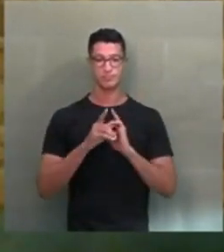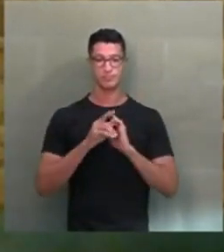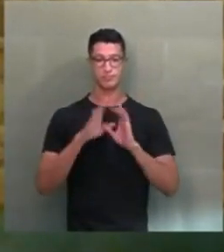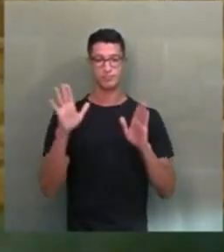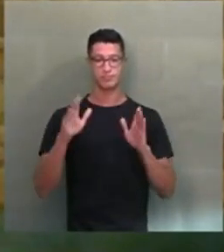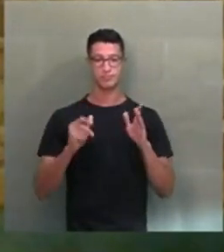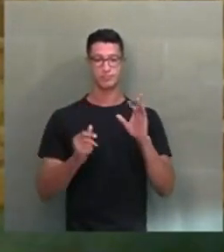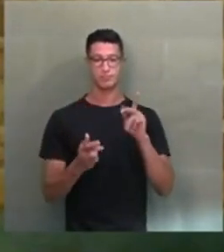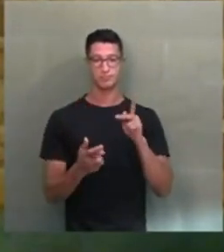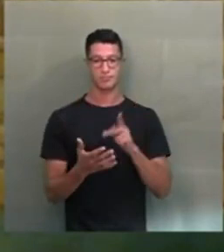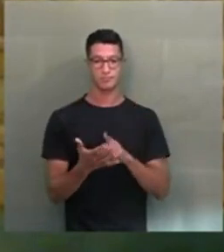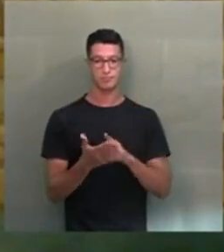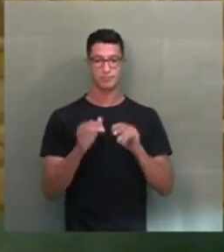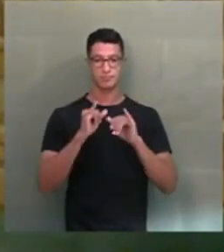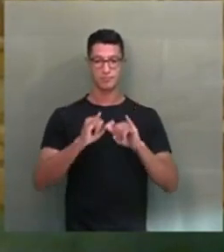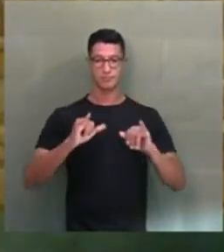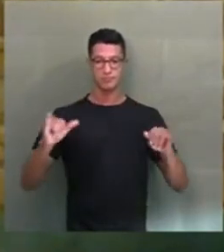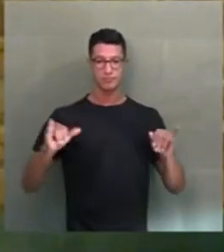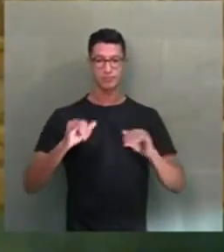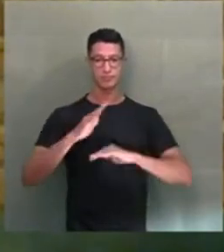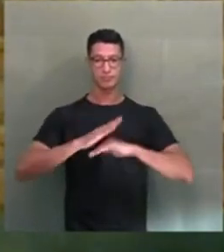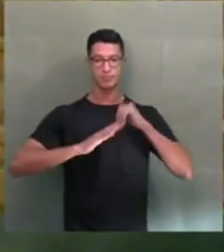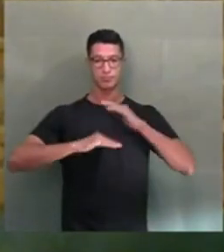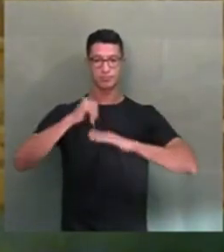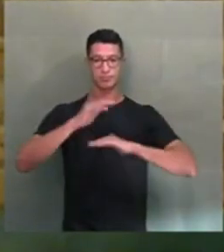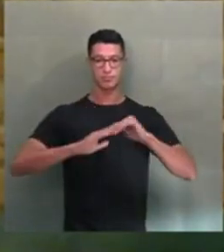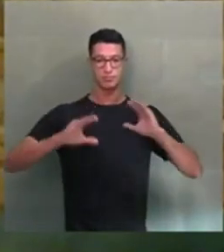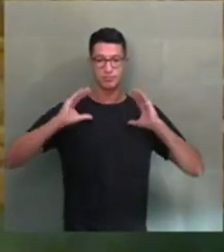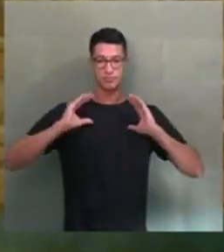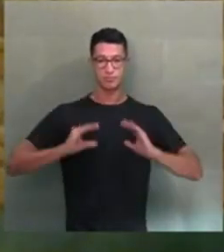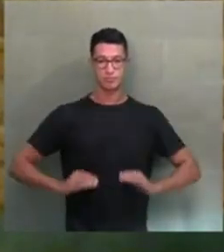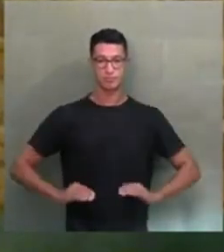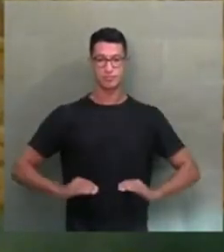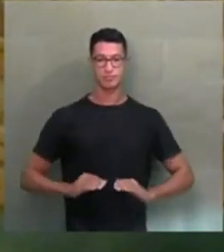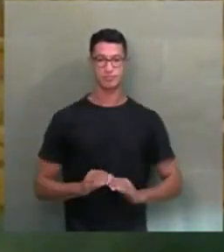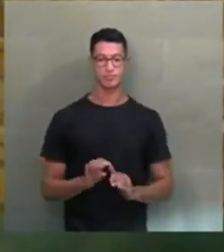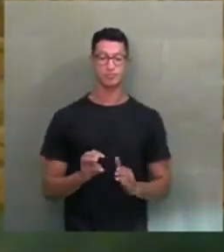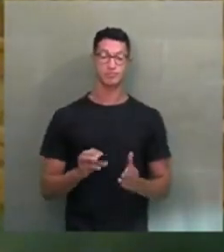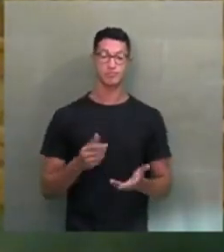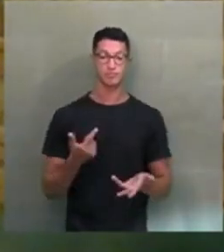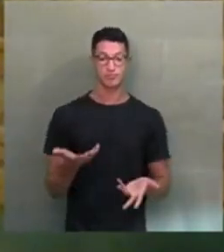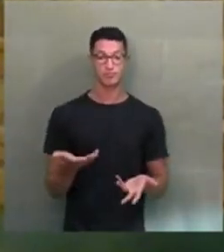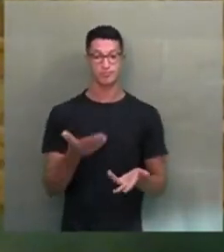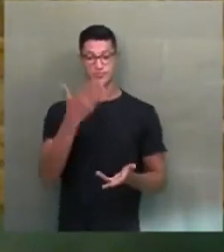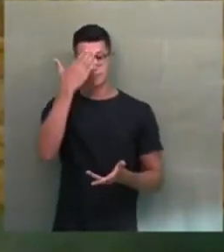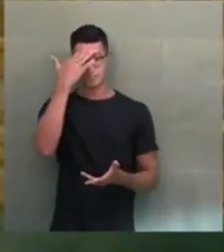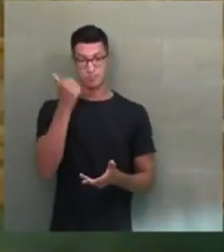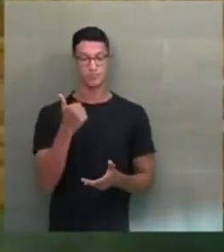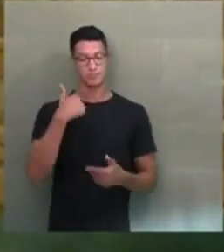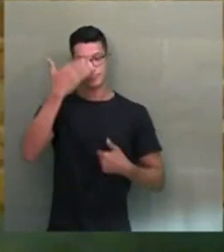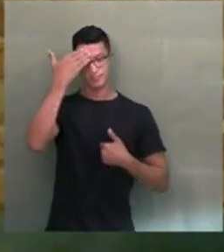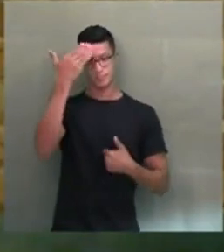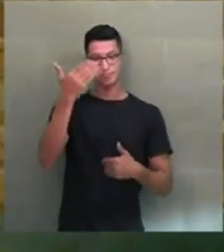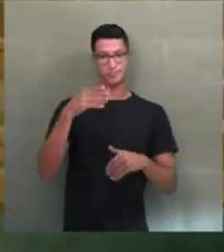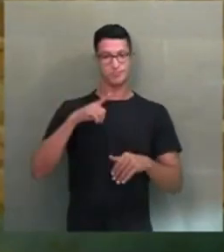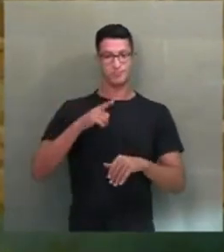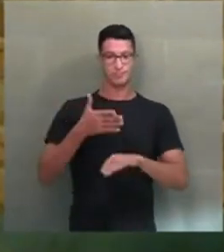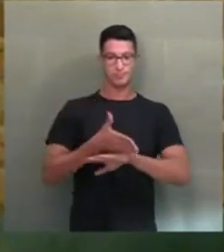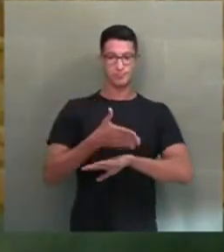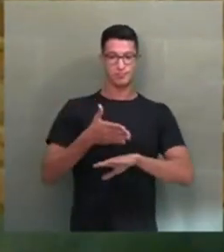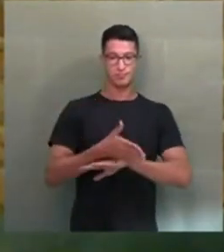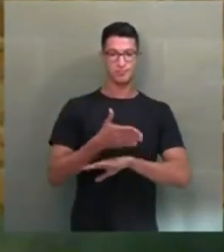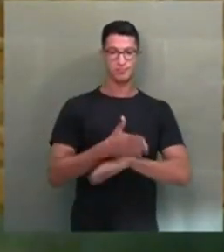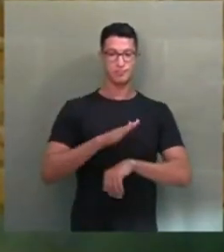democratizando a informação e as práticas cidadãs. Sou grata por ter participado